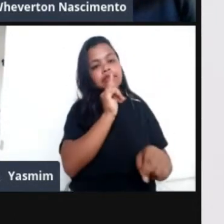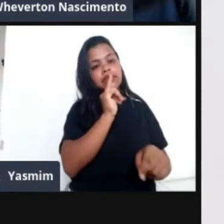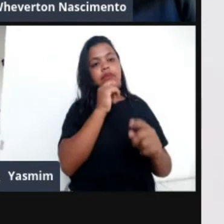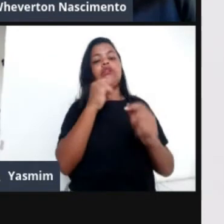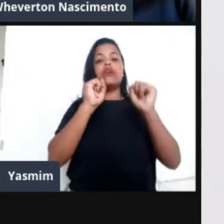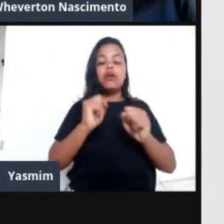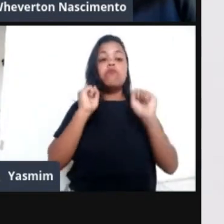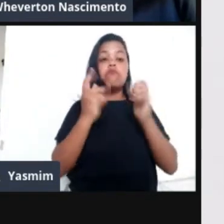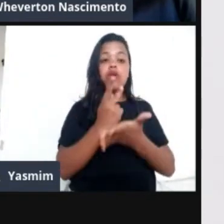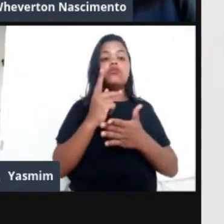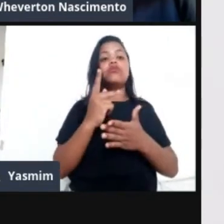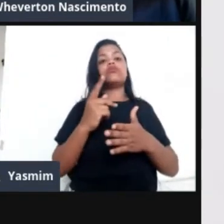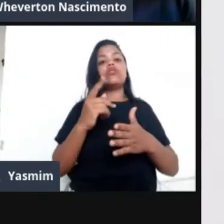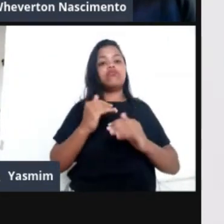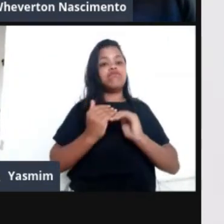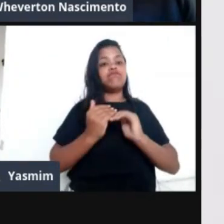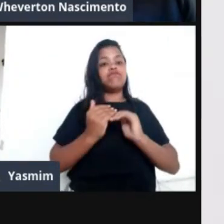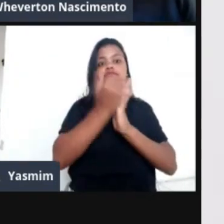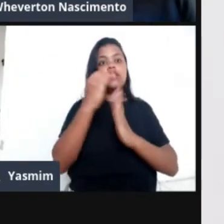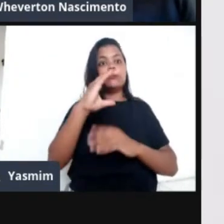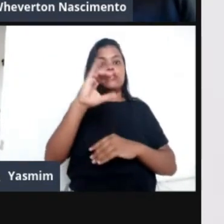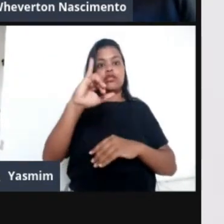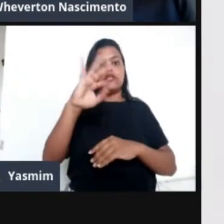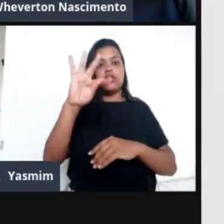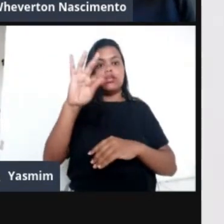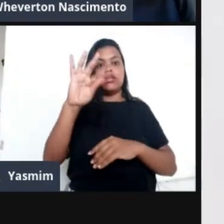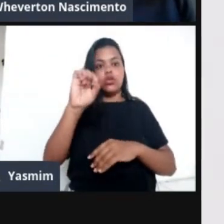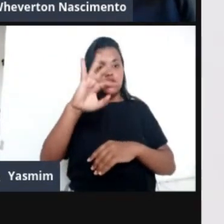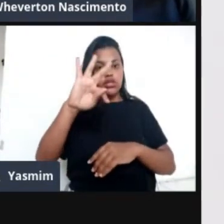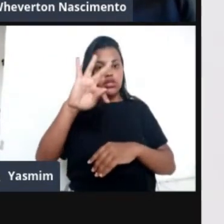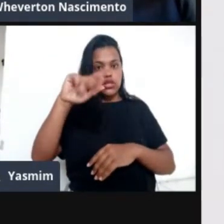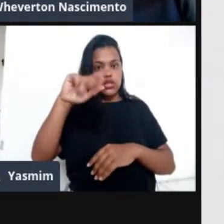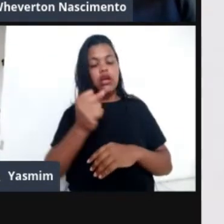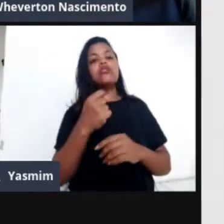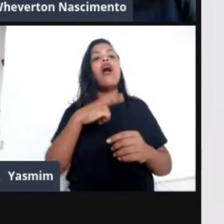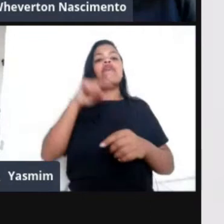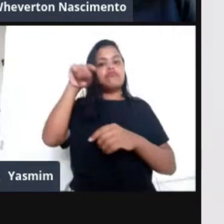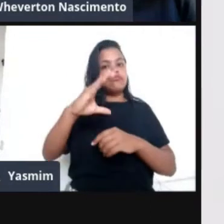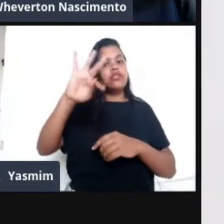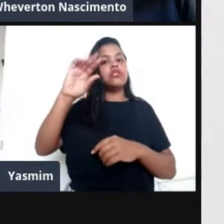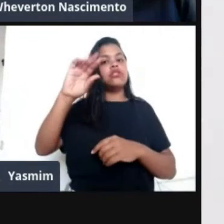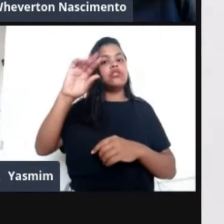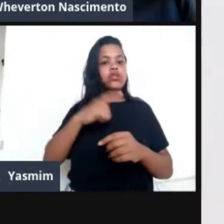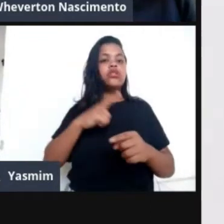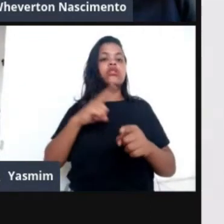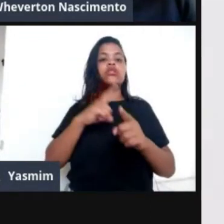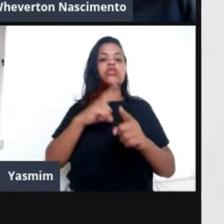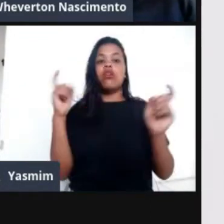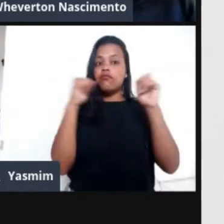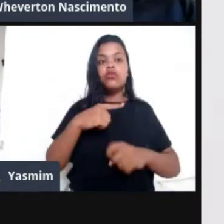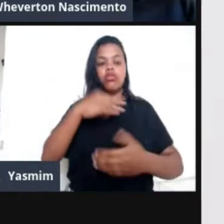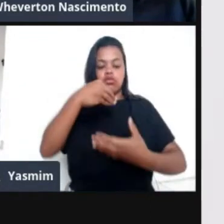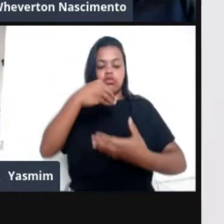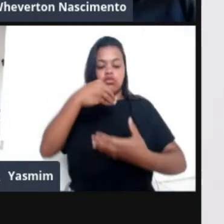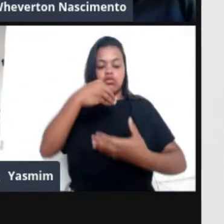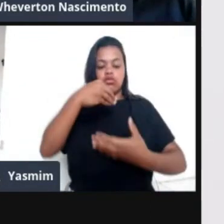exacerbado, exagerado de citocinas. E essas citocinas, elas também vão provocando defeitos nos órgãos afetados. Só que a sepse